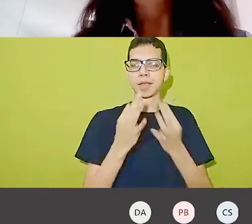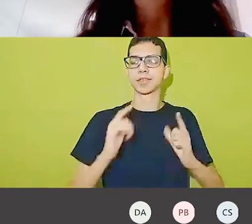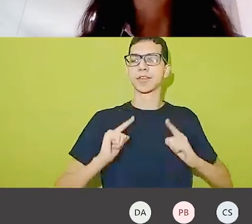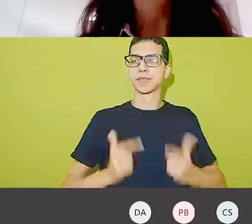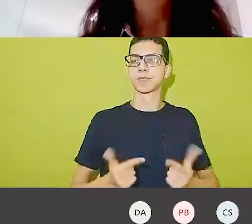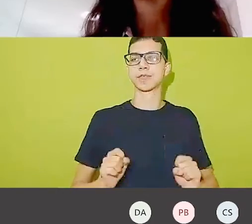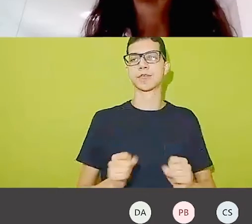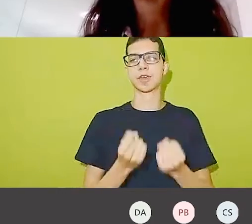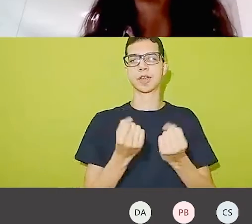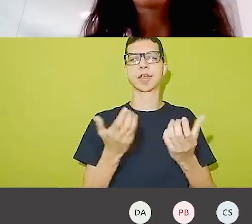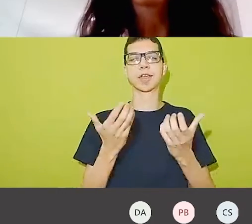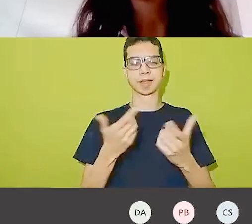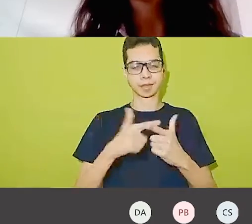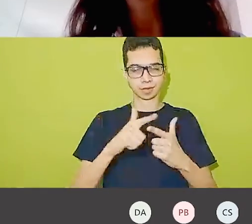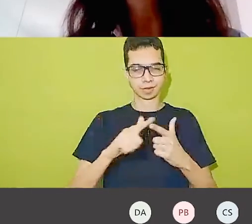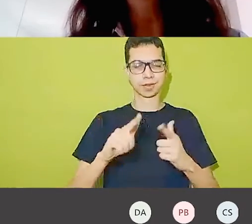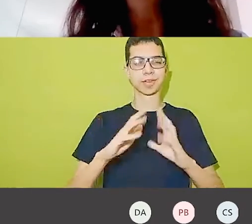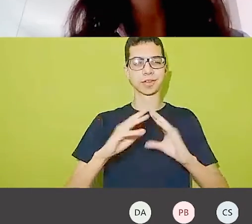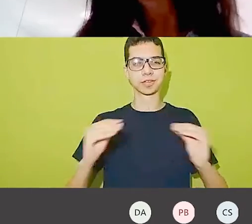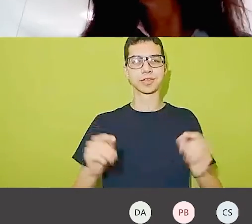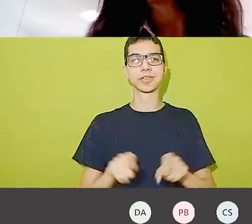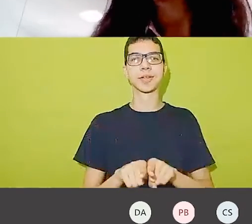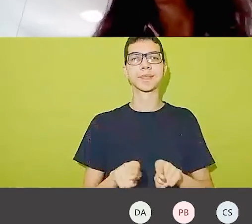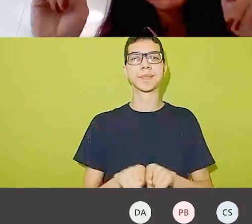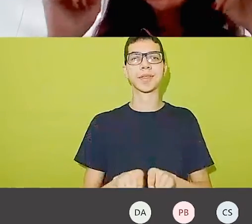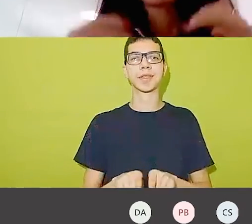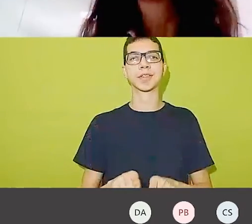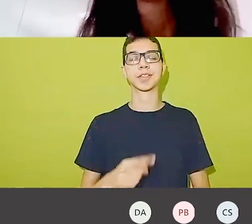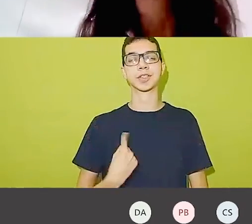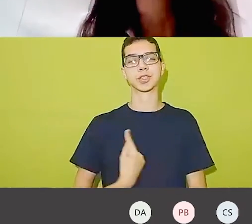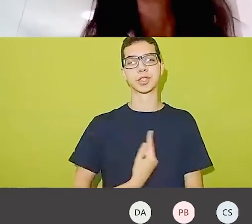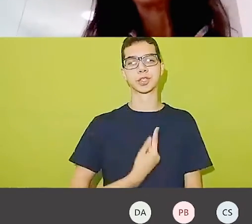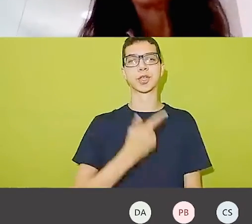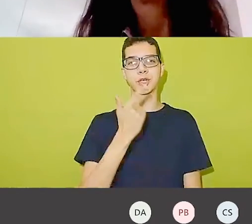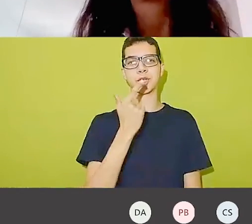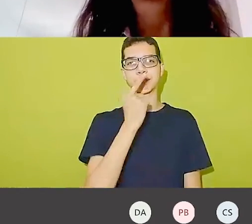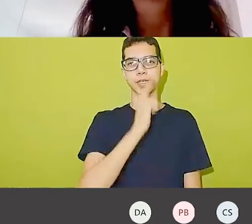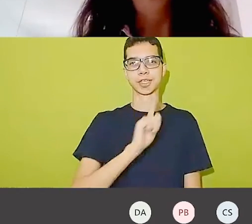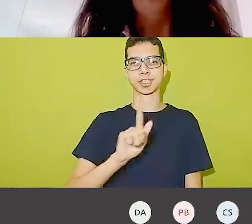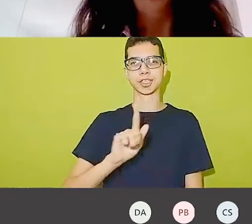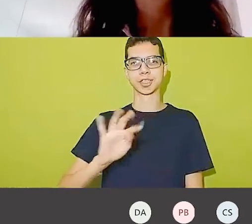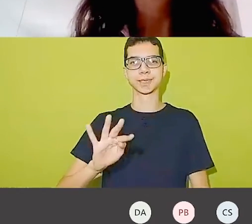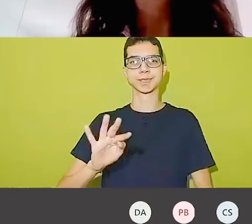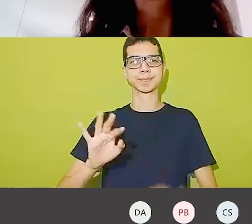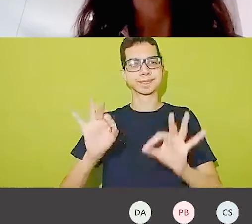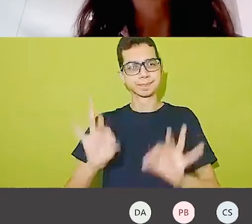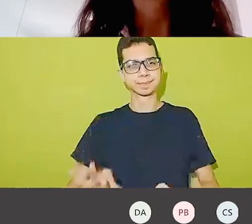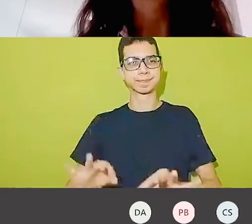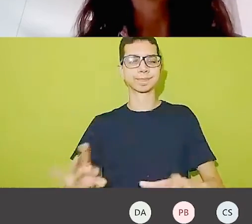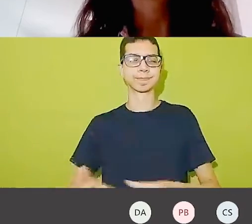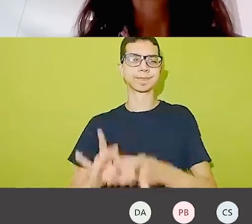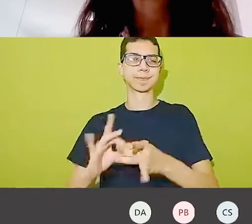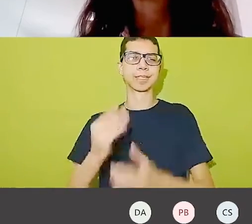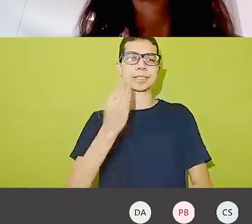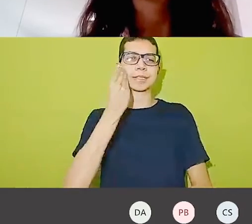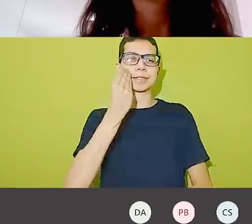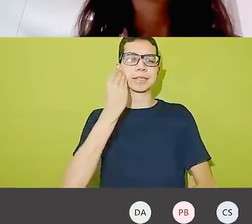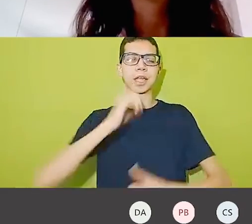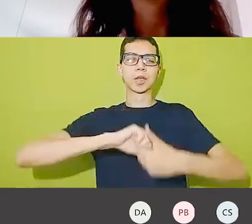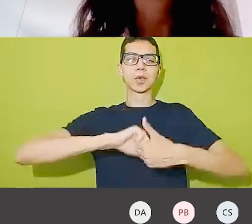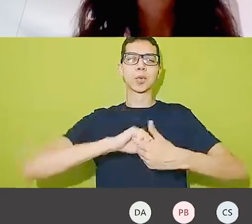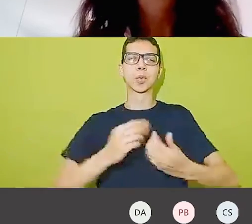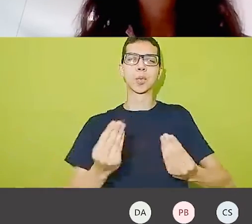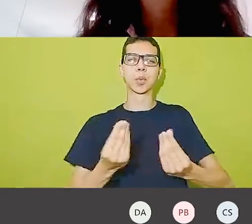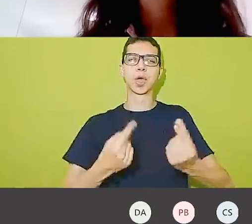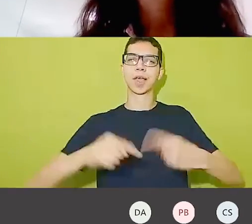resolver, e que foi uma das unidades que a gente conseguiu ir fazer o nosso GT itinerante para tentar qualificar o atendimento a